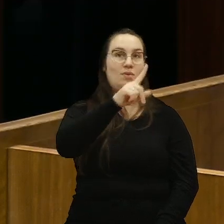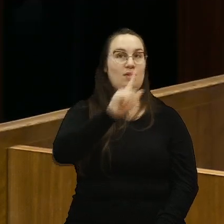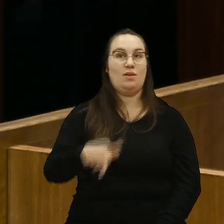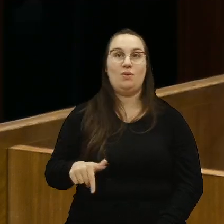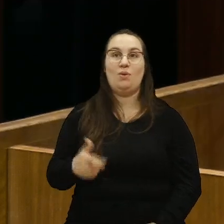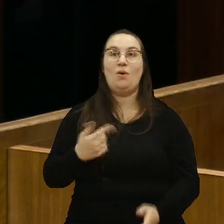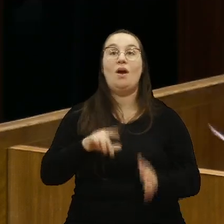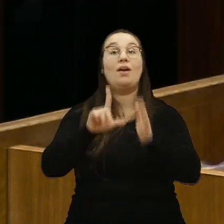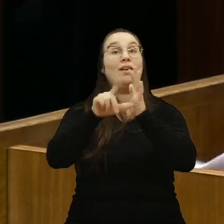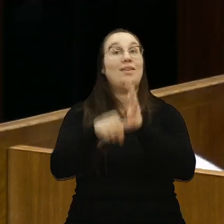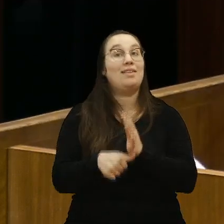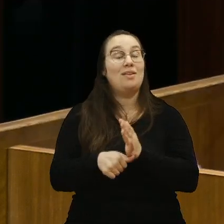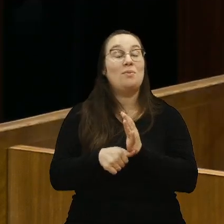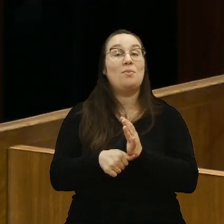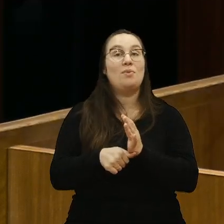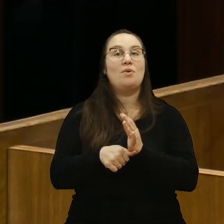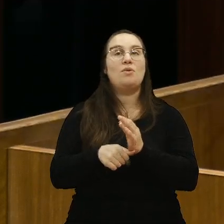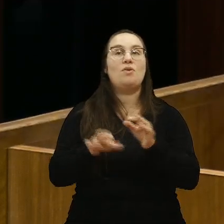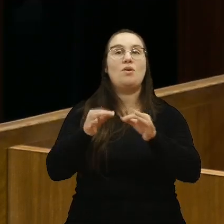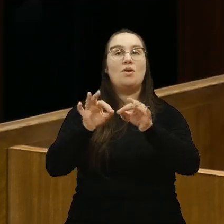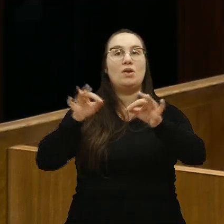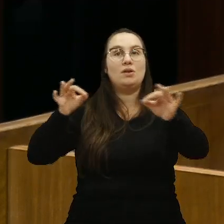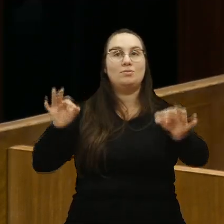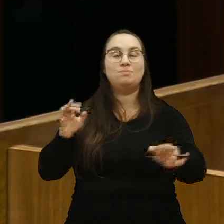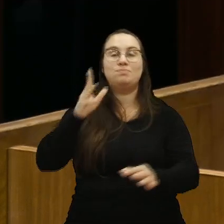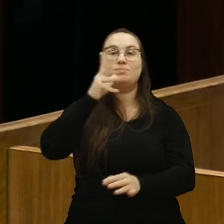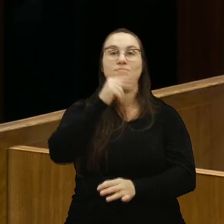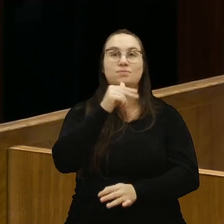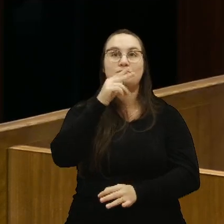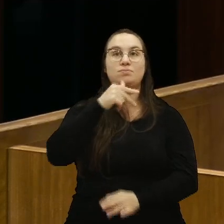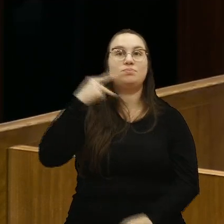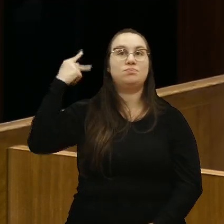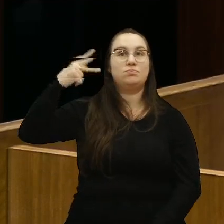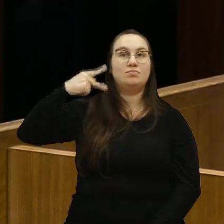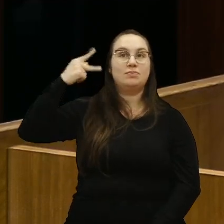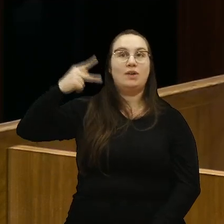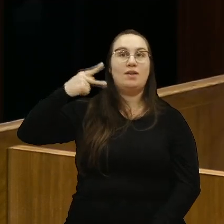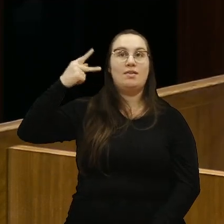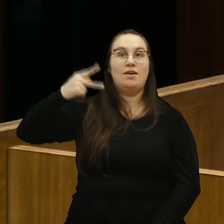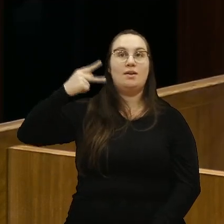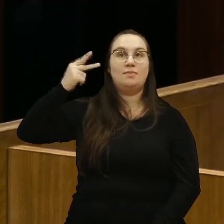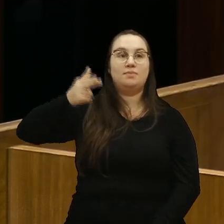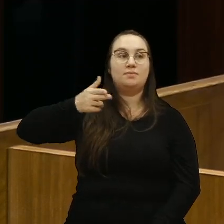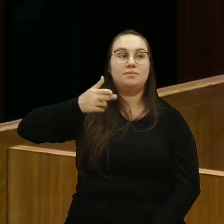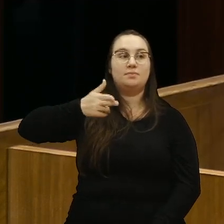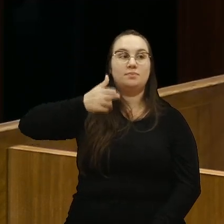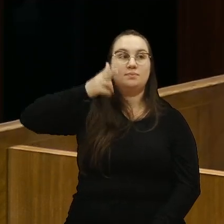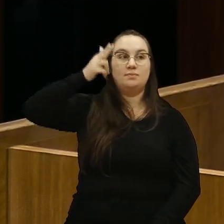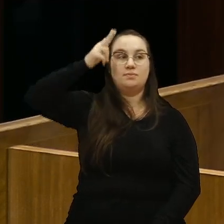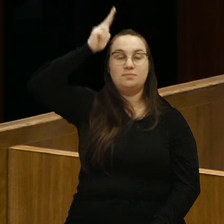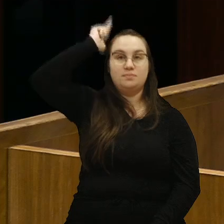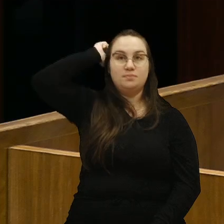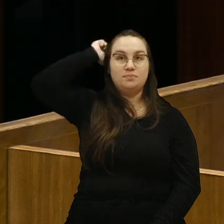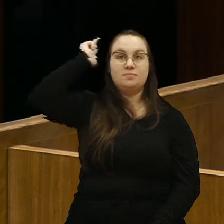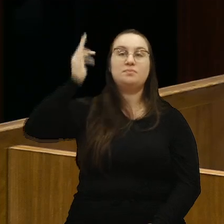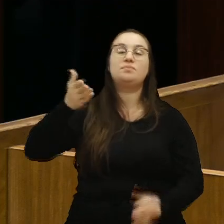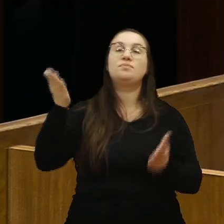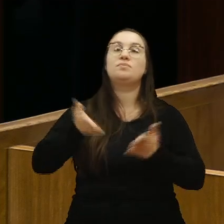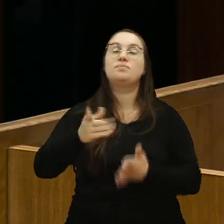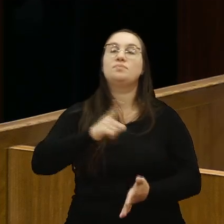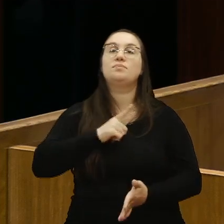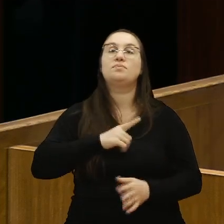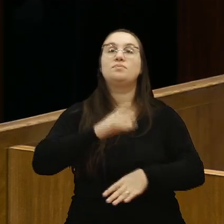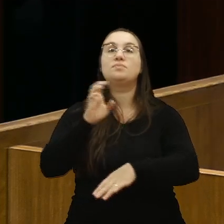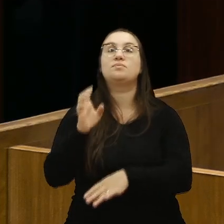isso, promulgada pelo vereador Flávio Cassina. Então, é uma legislação que já existe no nosso